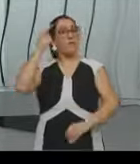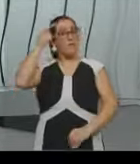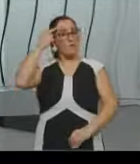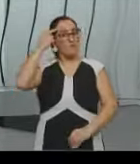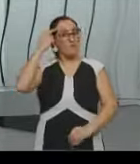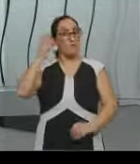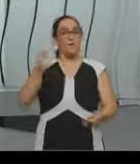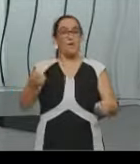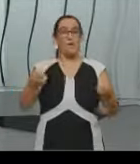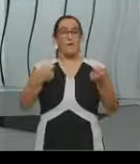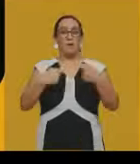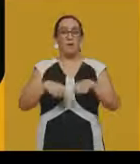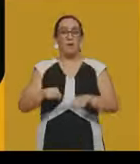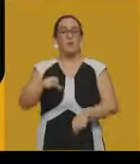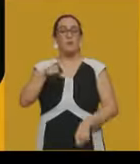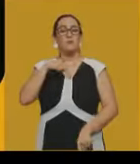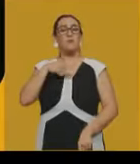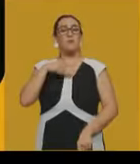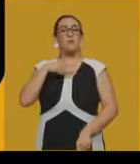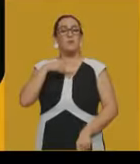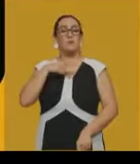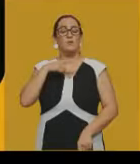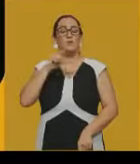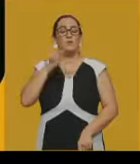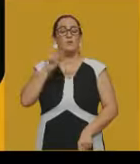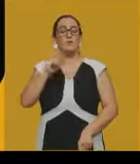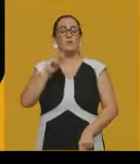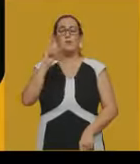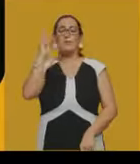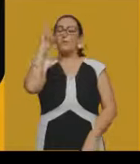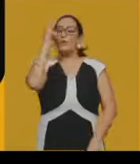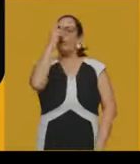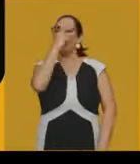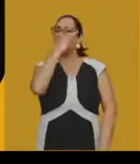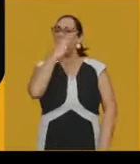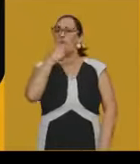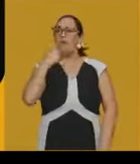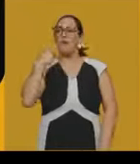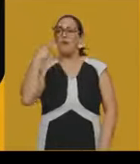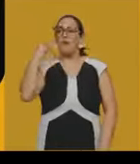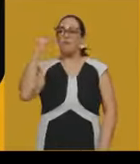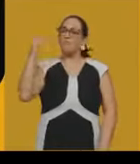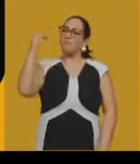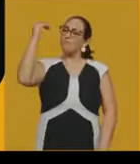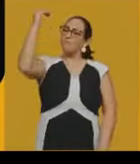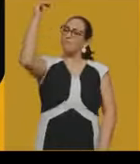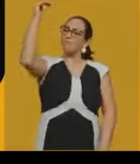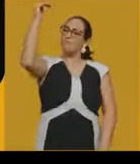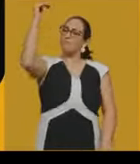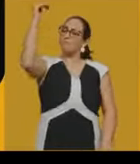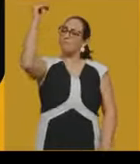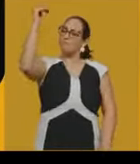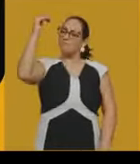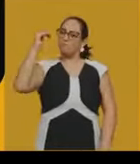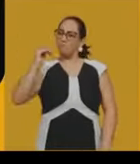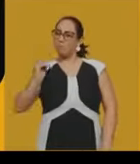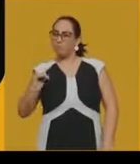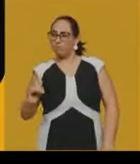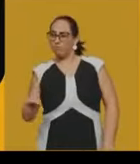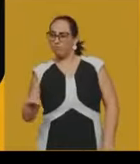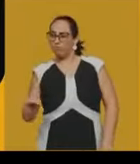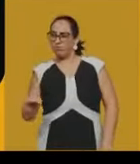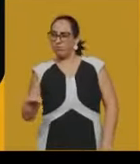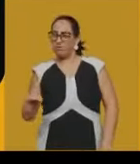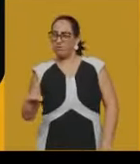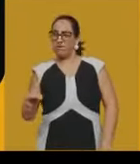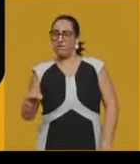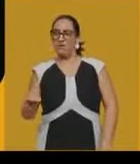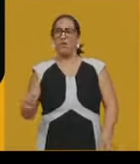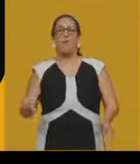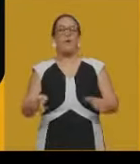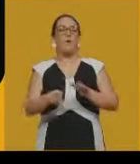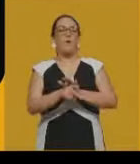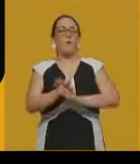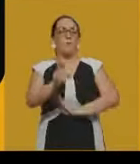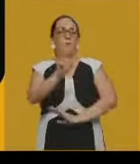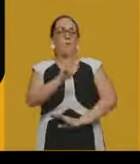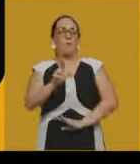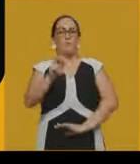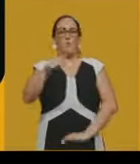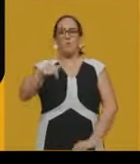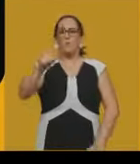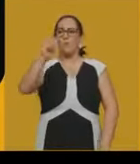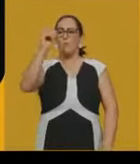inferiores, Teorias como essas, como eu comentei, elas são utilizadas no Brasil como uma maneira